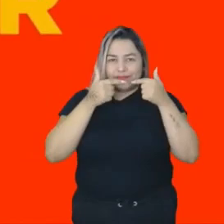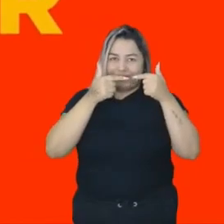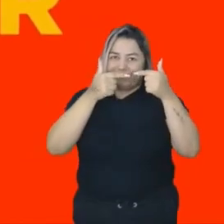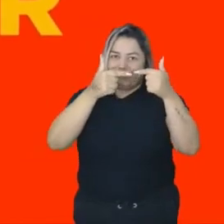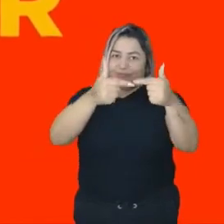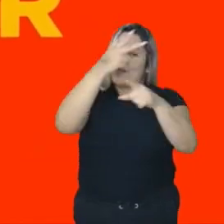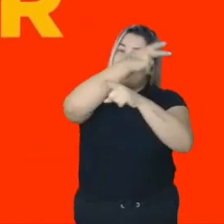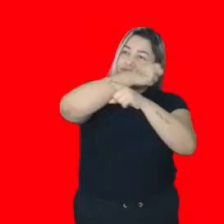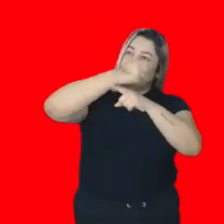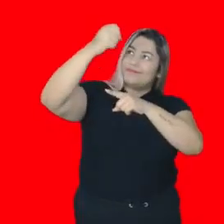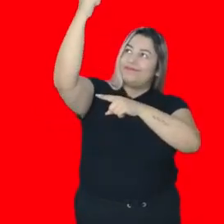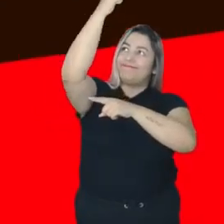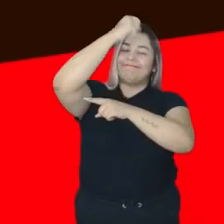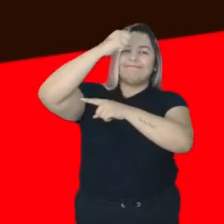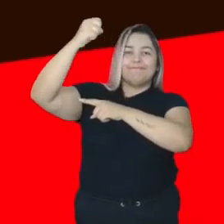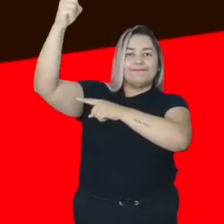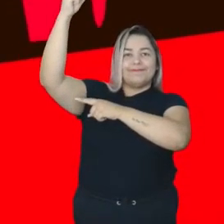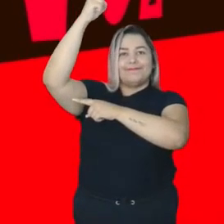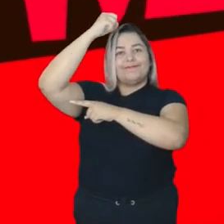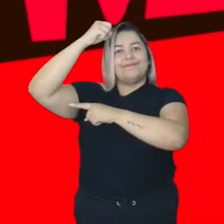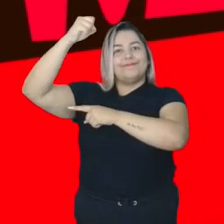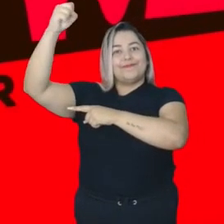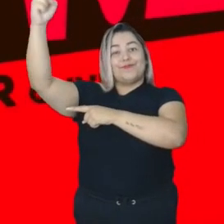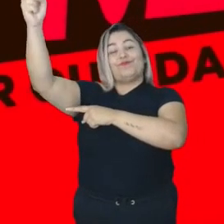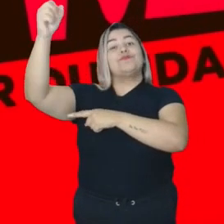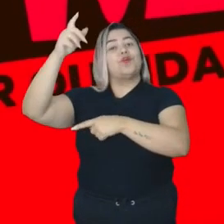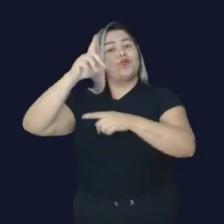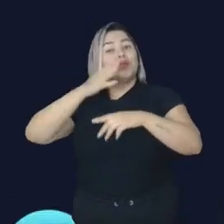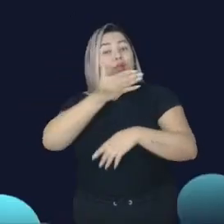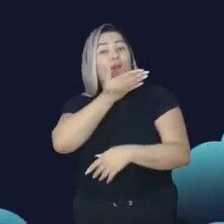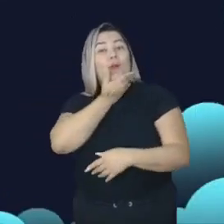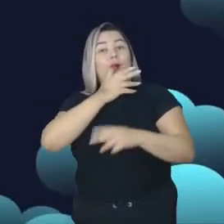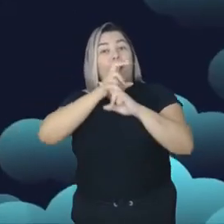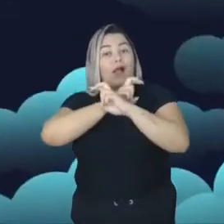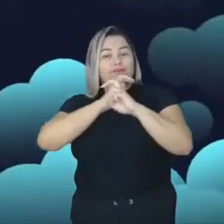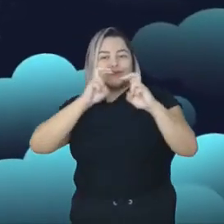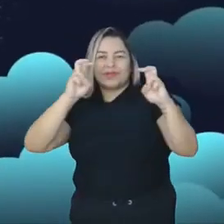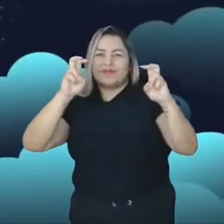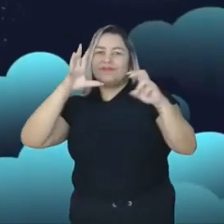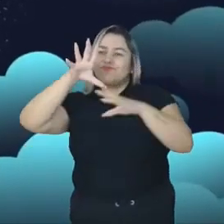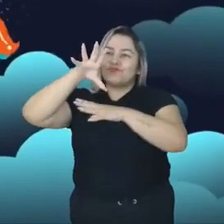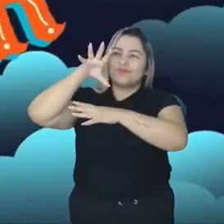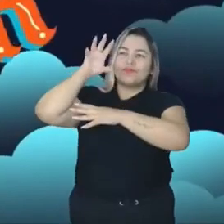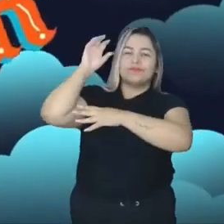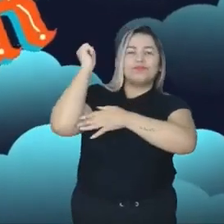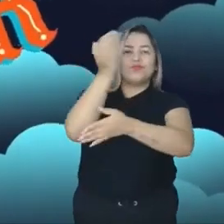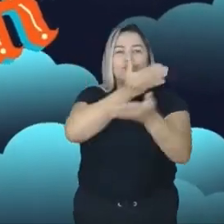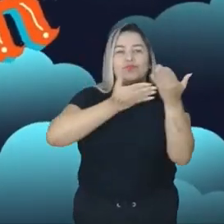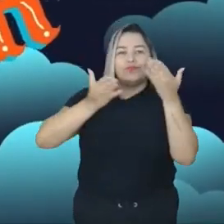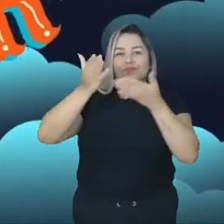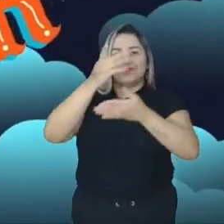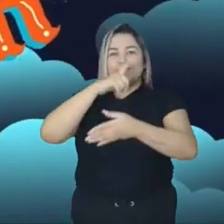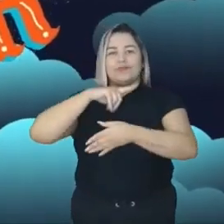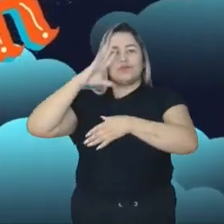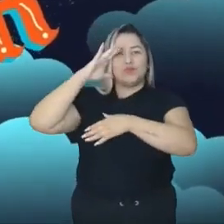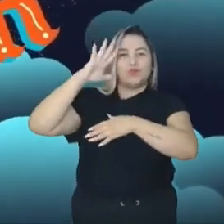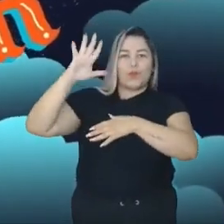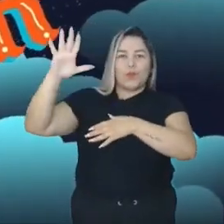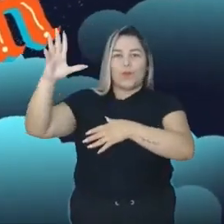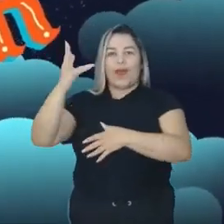batalhando pra vencer. Tenho voz pra ser ouvida, tenho sonhos pra